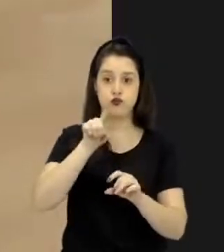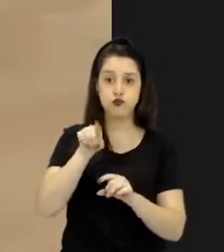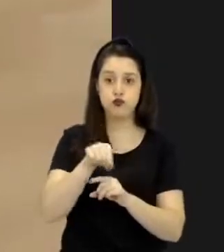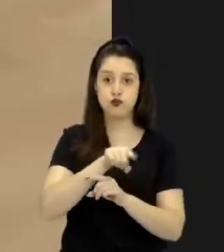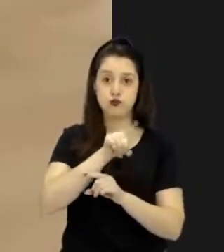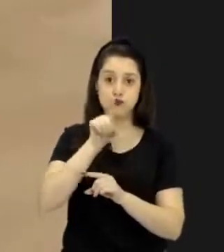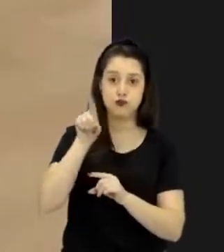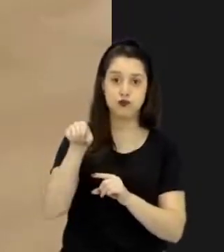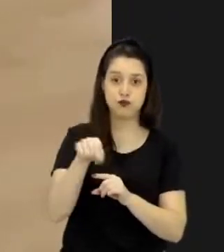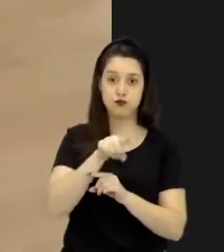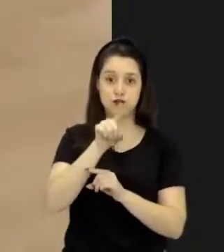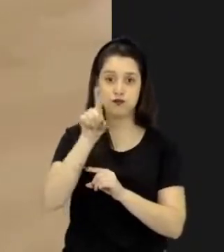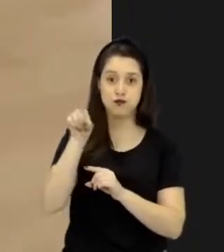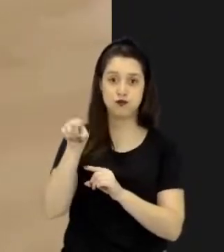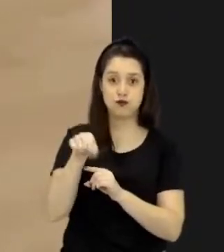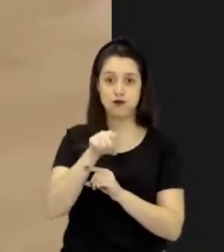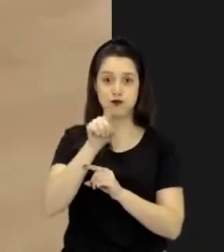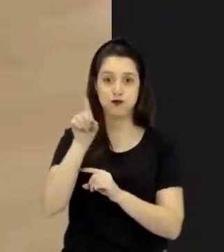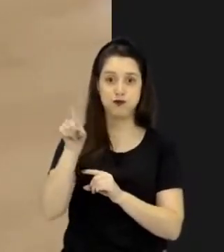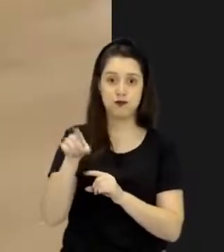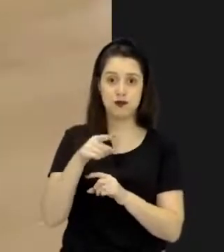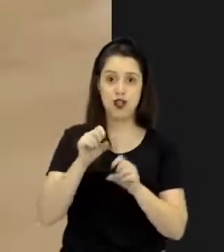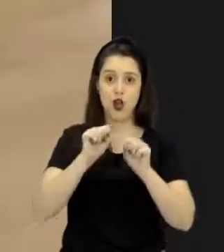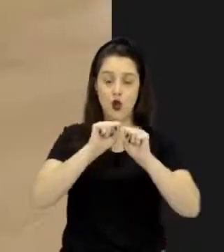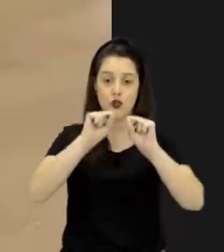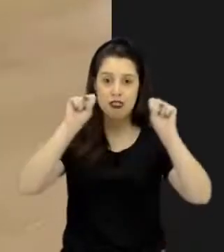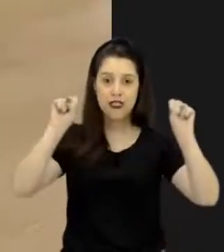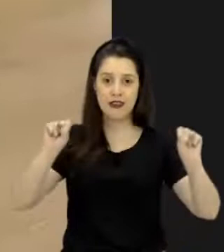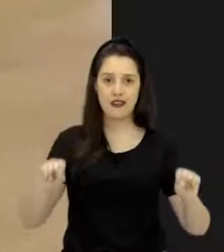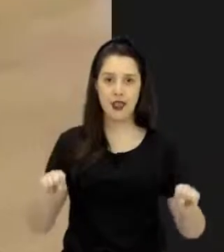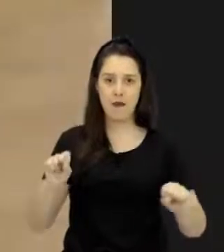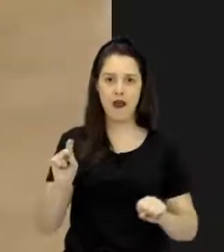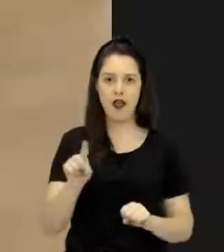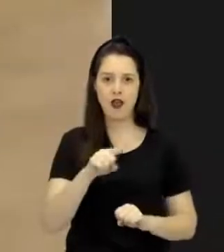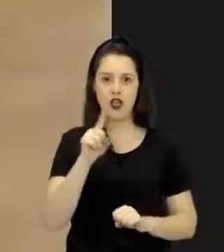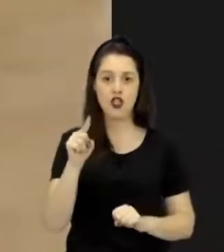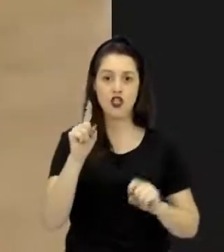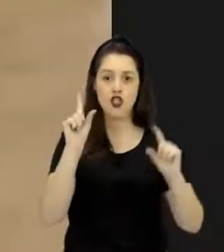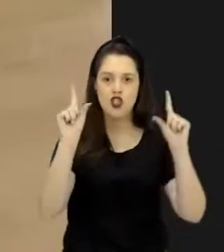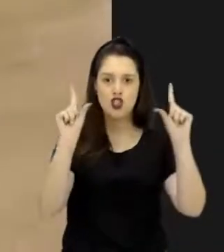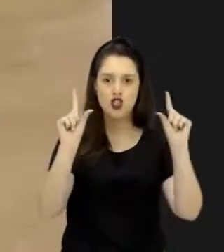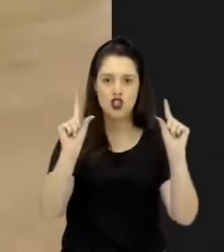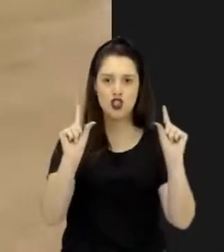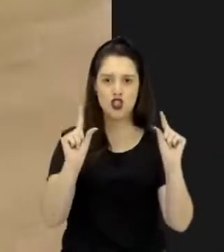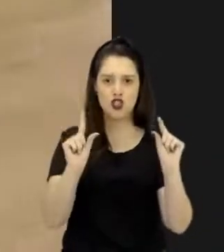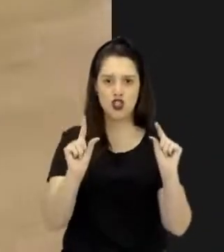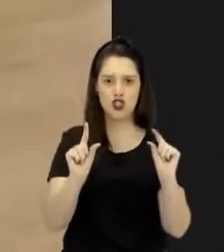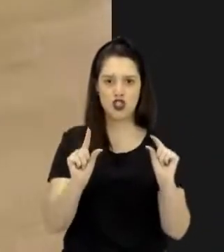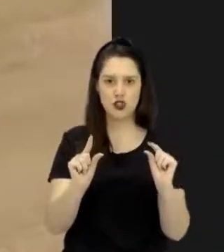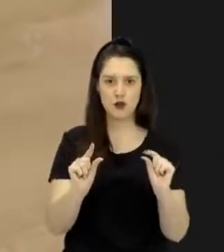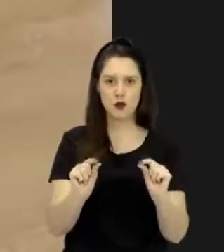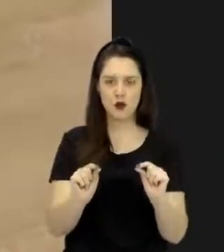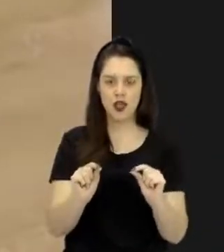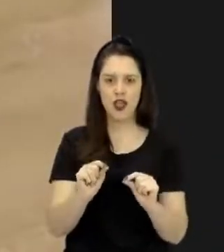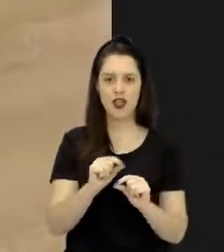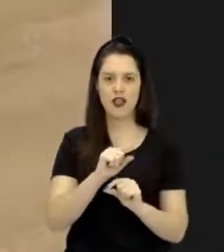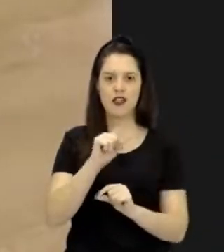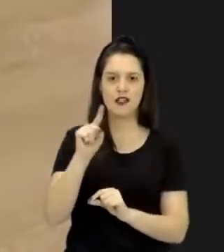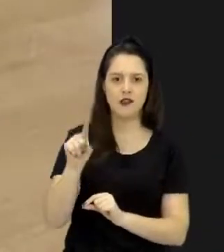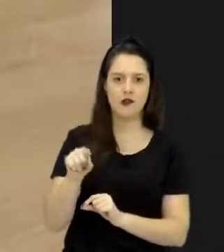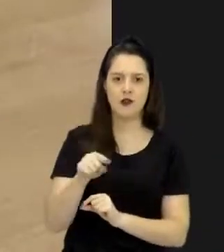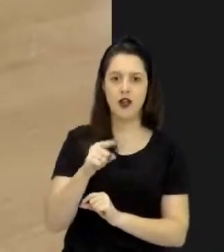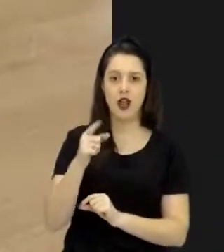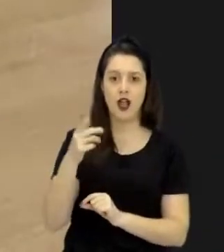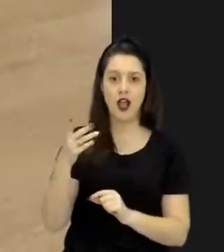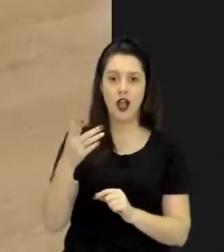se eu ficar ajustando aqui, ó, para vocês terem uma ideia, ó, diminuir a minha corrente, né? Estou ajustando a minha tensão.